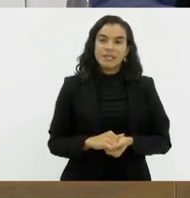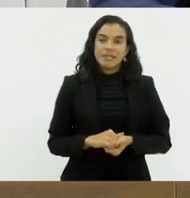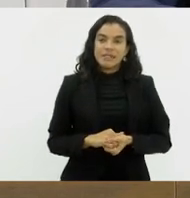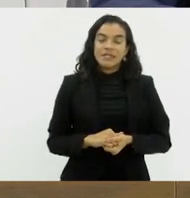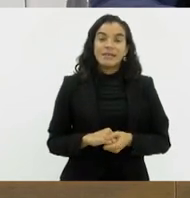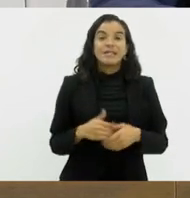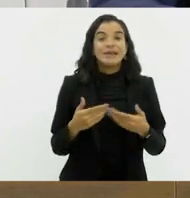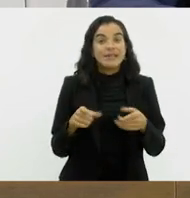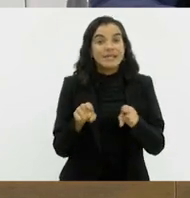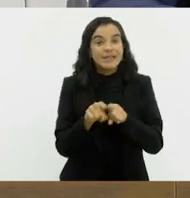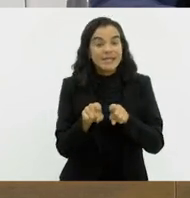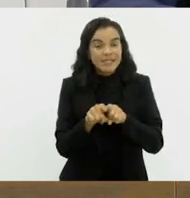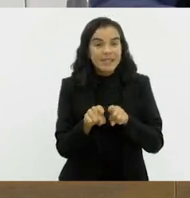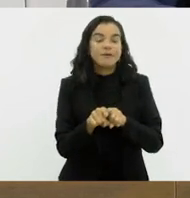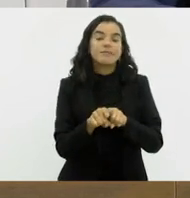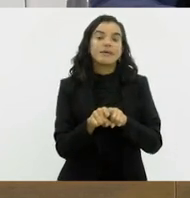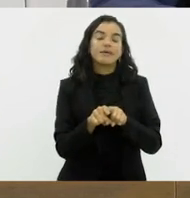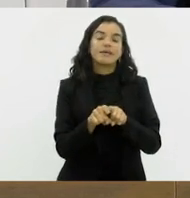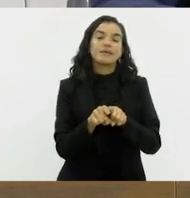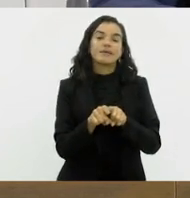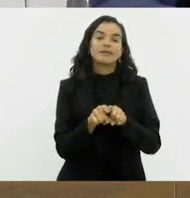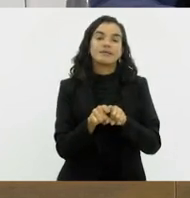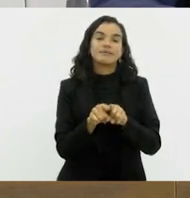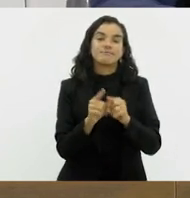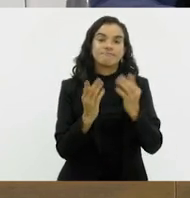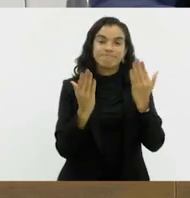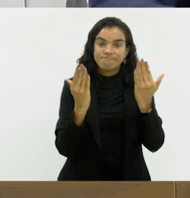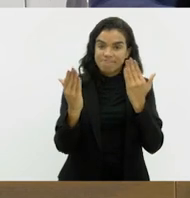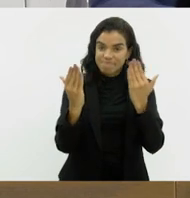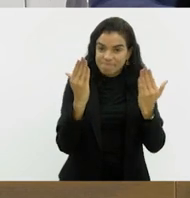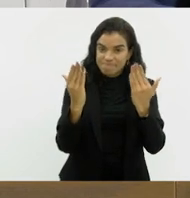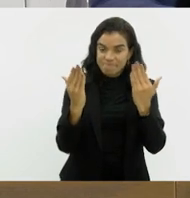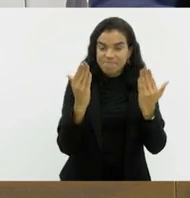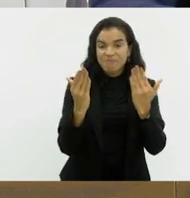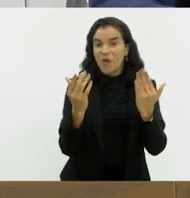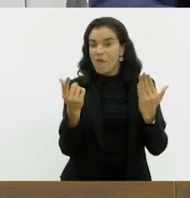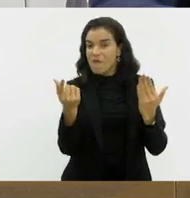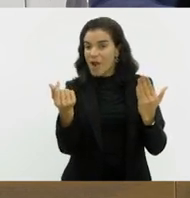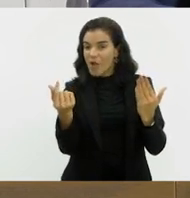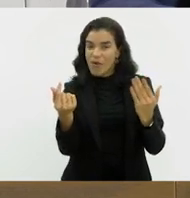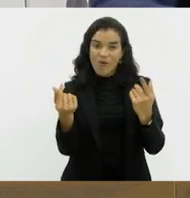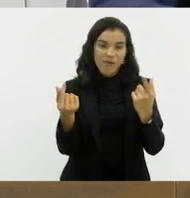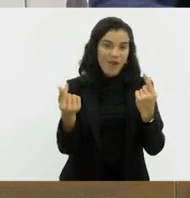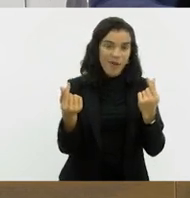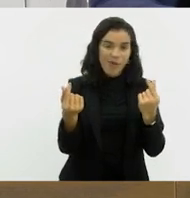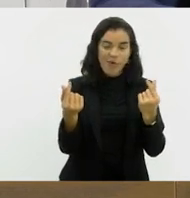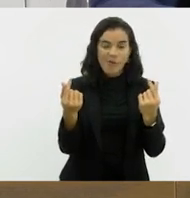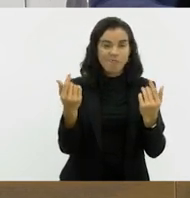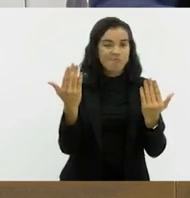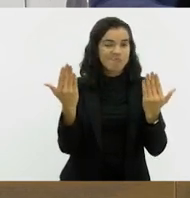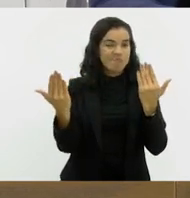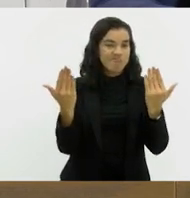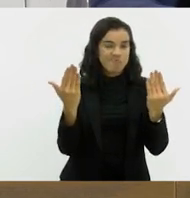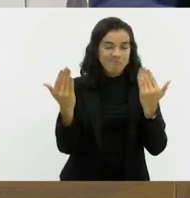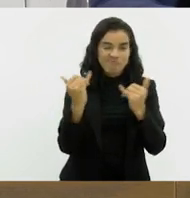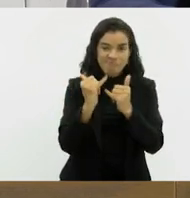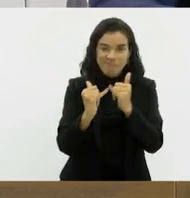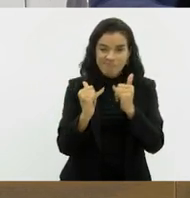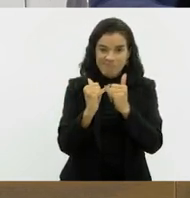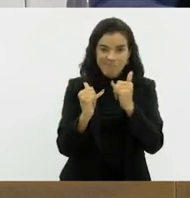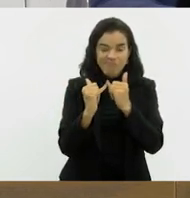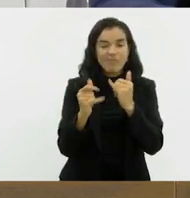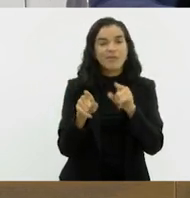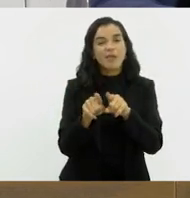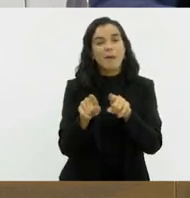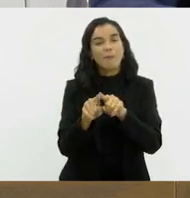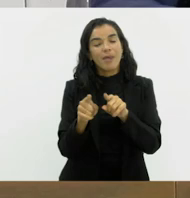foi um e também uma proporção que chegava à mesma quantia, aproximadamente, da incidência, da